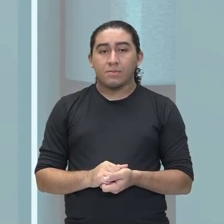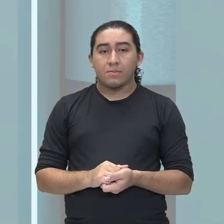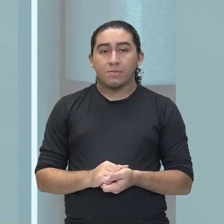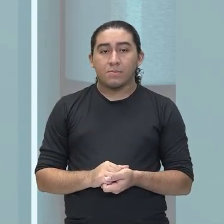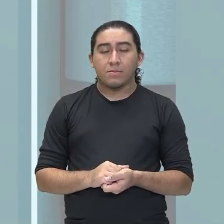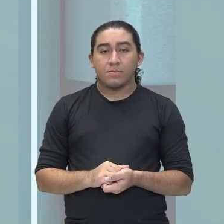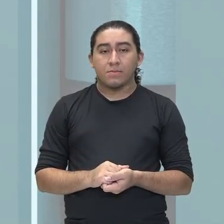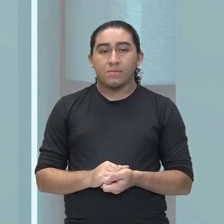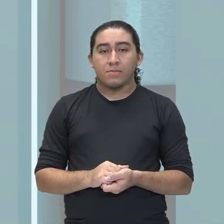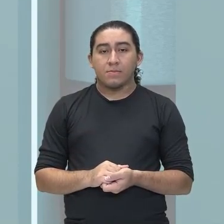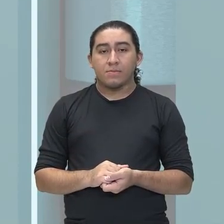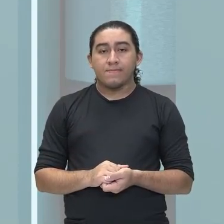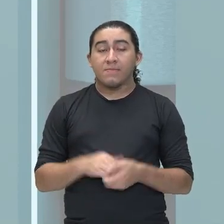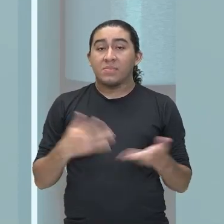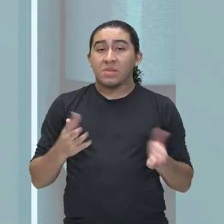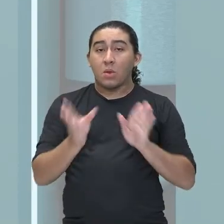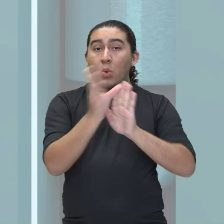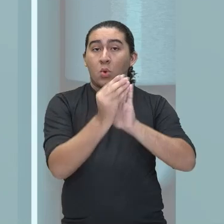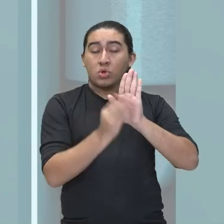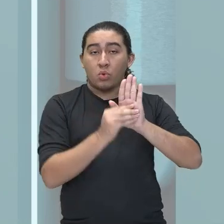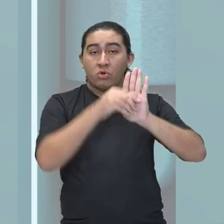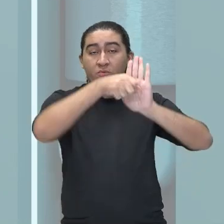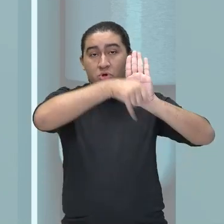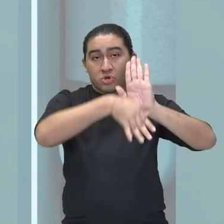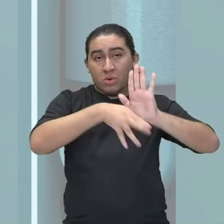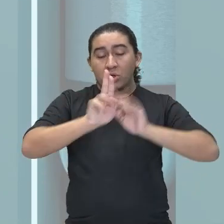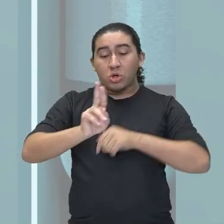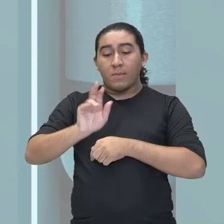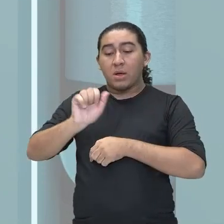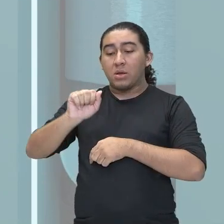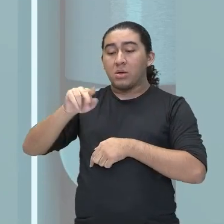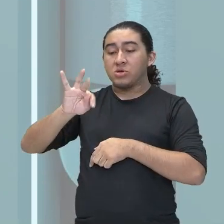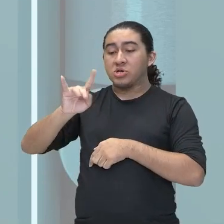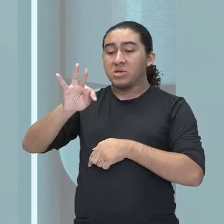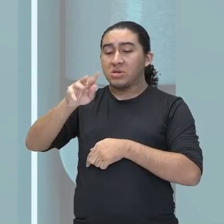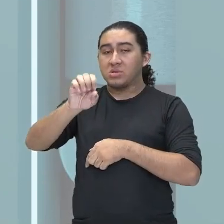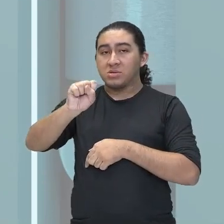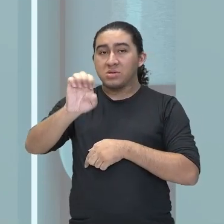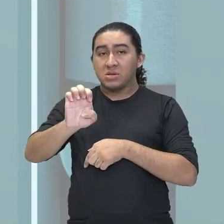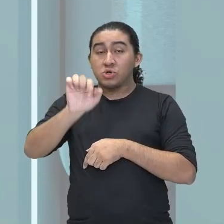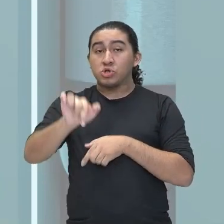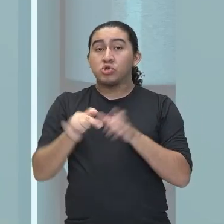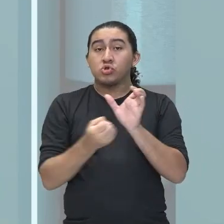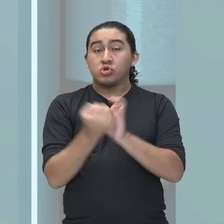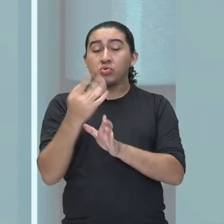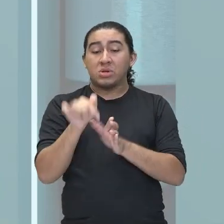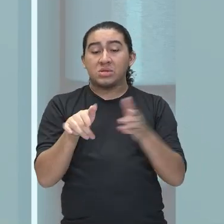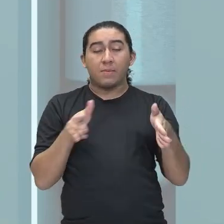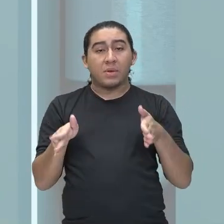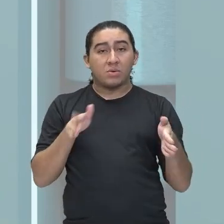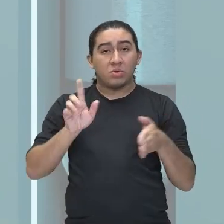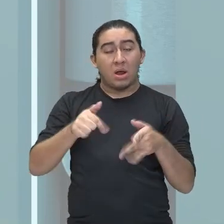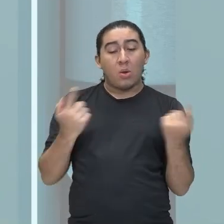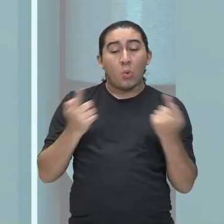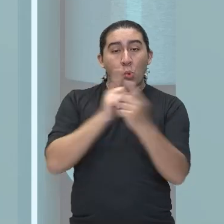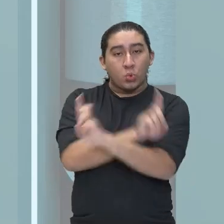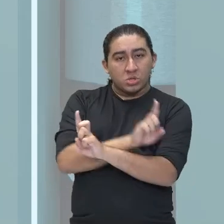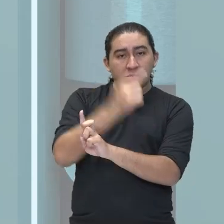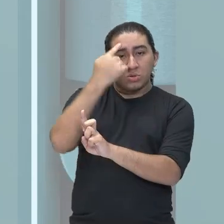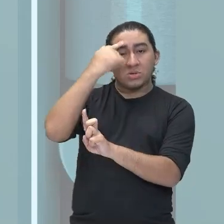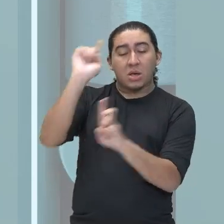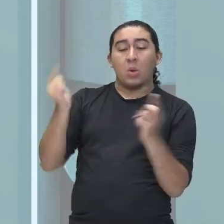as figuras de linguagem, as antíteses? Surgiram nessa época, pessoal, dessa contradição,